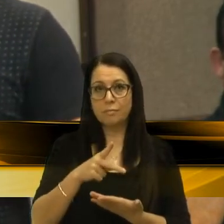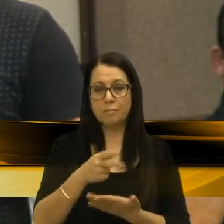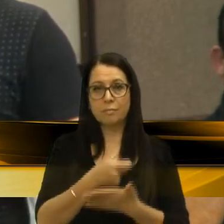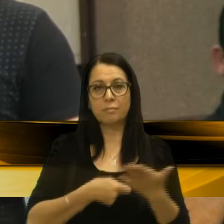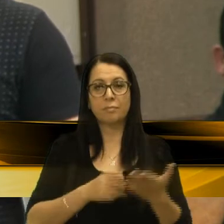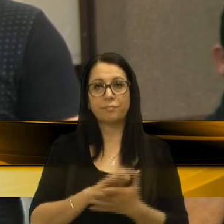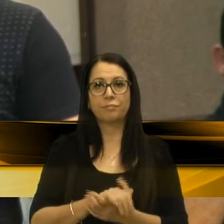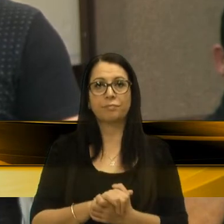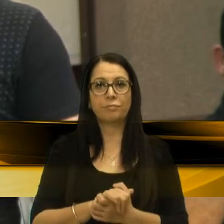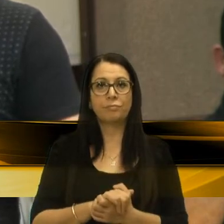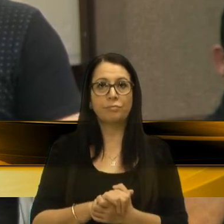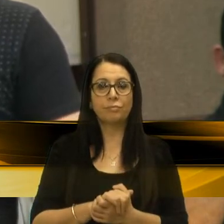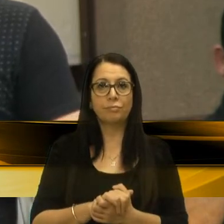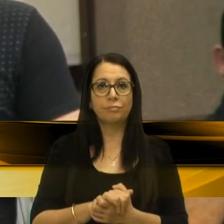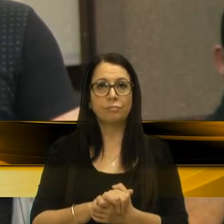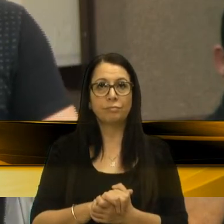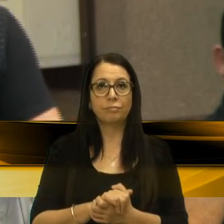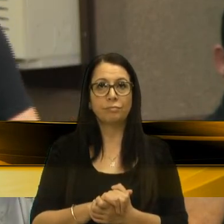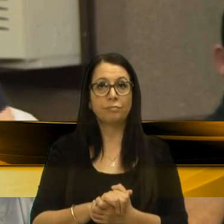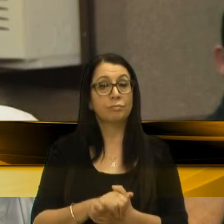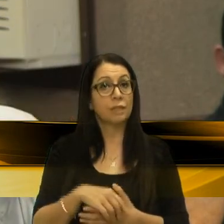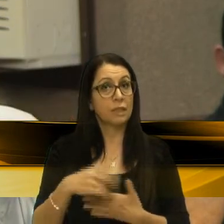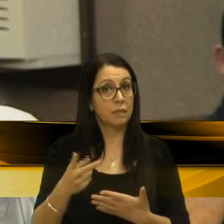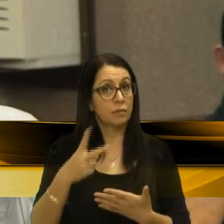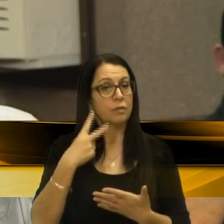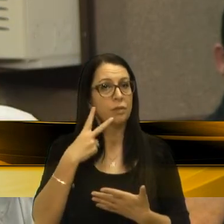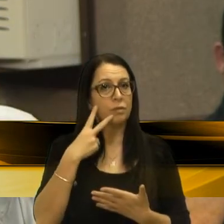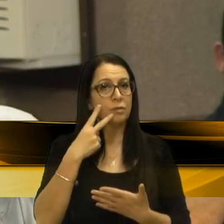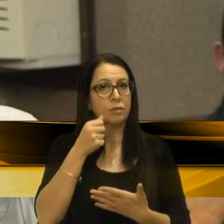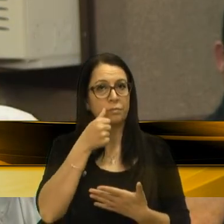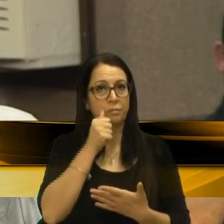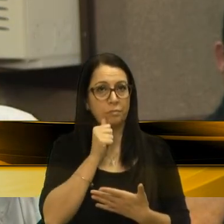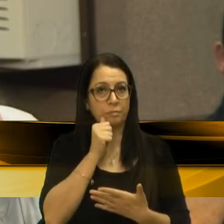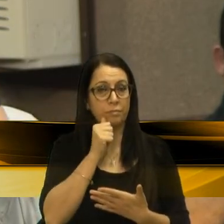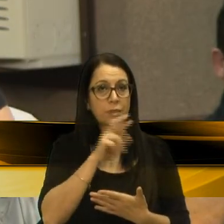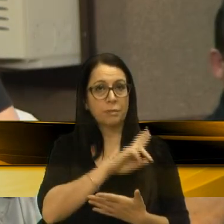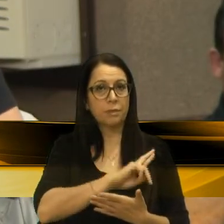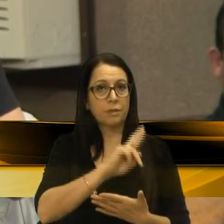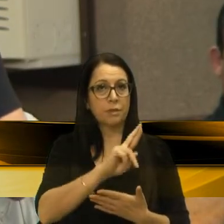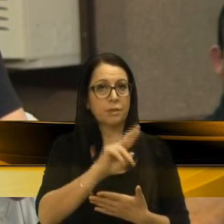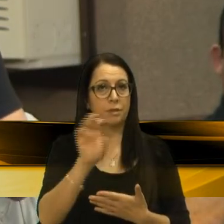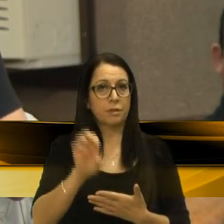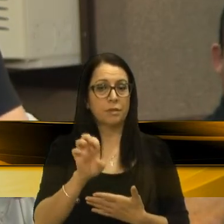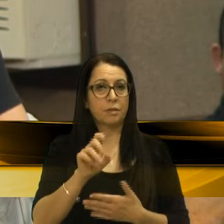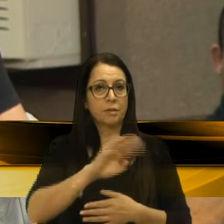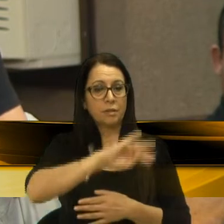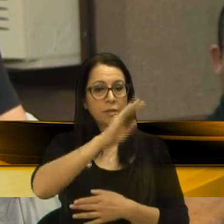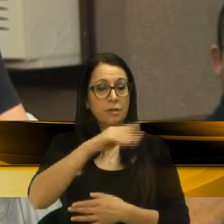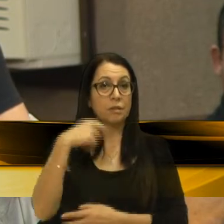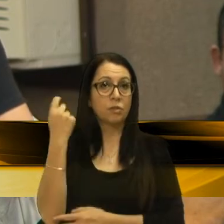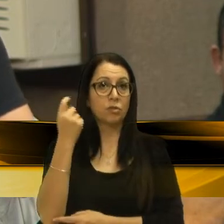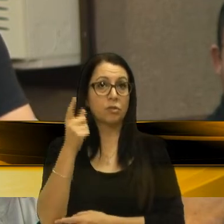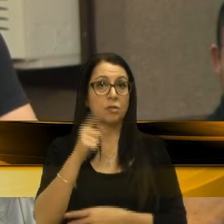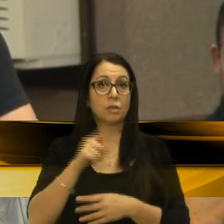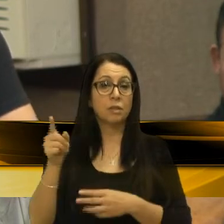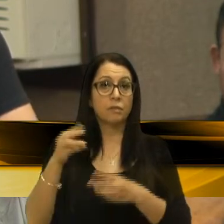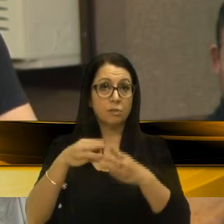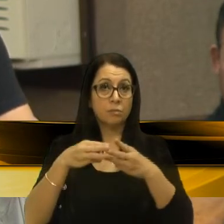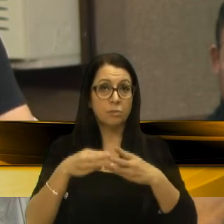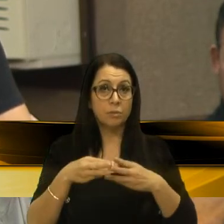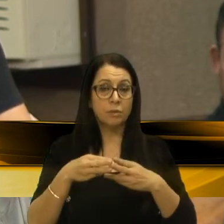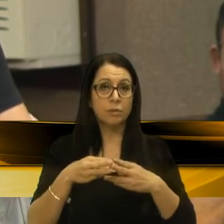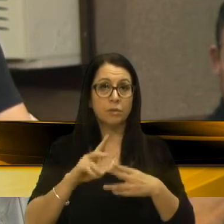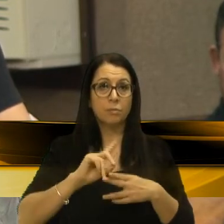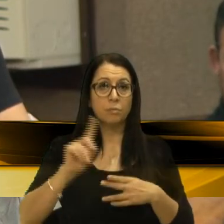concursados. Então, vereadora Paula Iores, a senhora que é representante do Eduardo Leite na Serra Gaúcha, leve essa moção